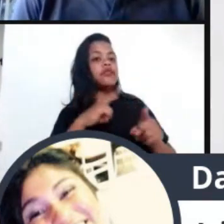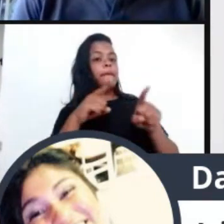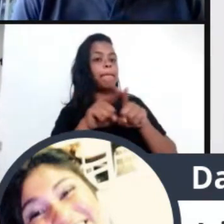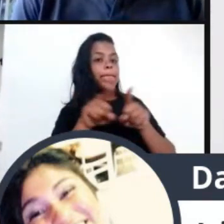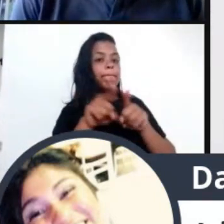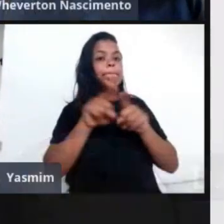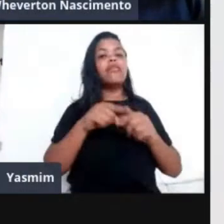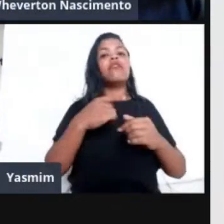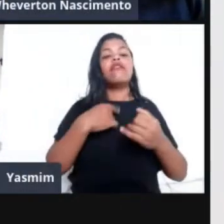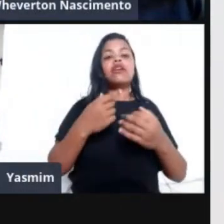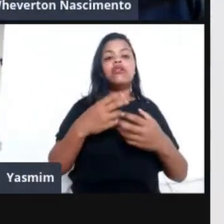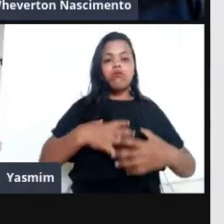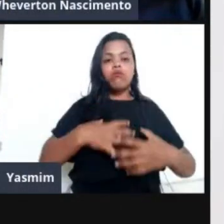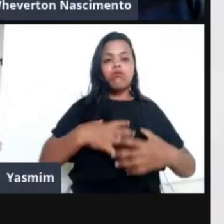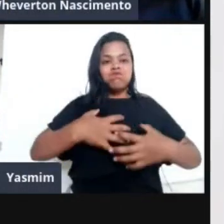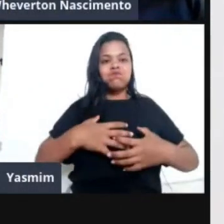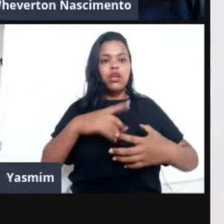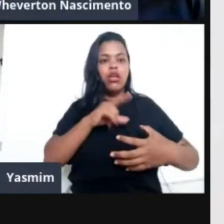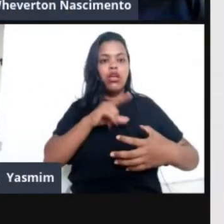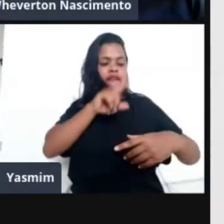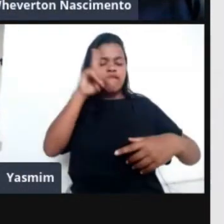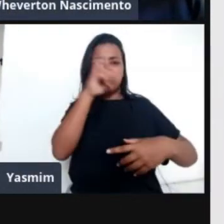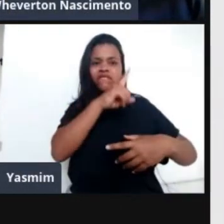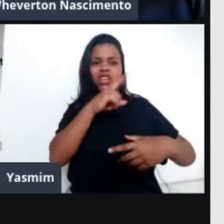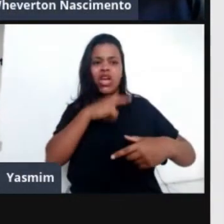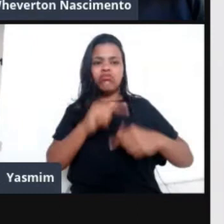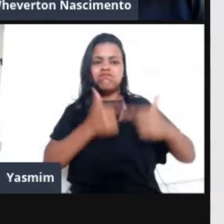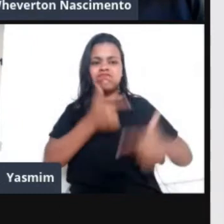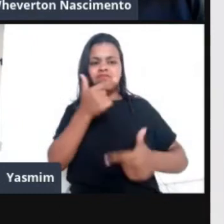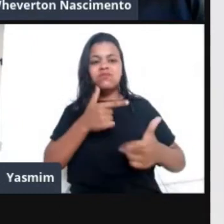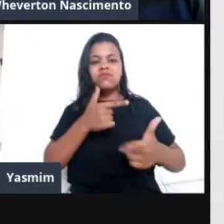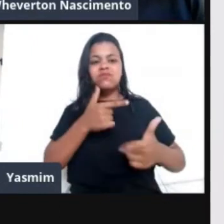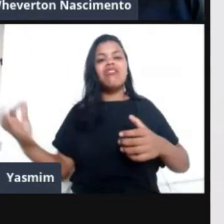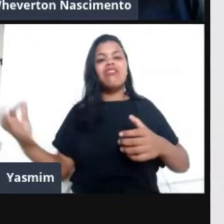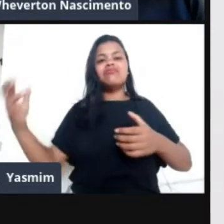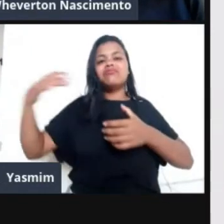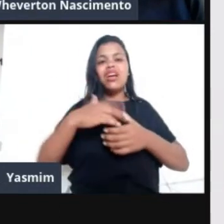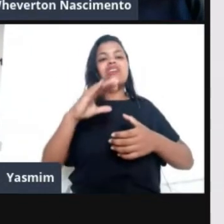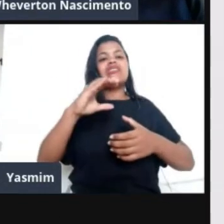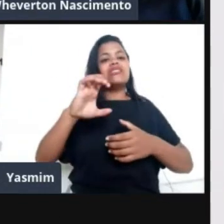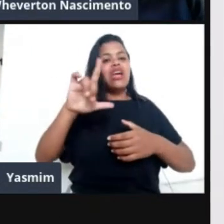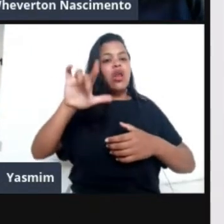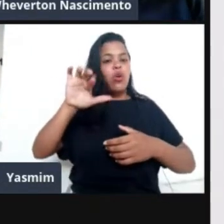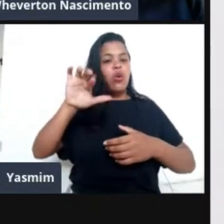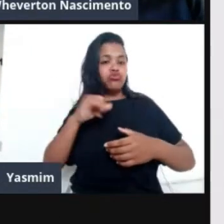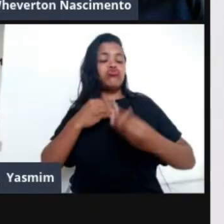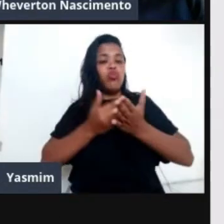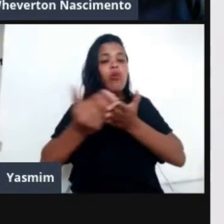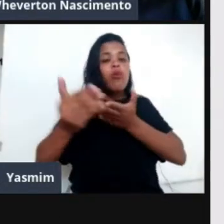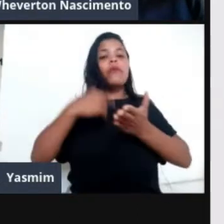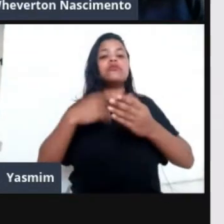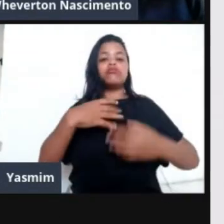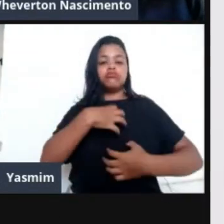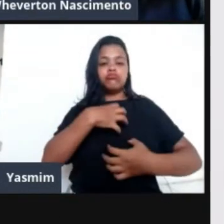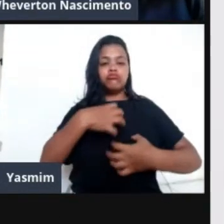alteram o funcionamento do tecido, atraem muito mais células para o local e causam a liberação de mais mediador inflamatório, ou seja,